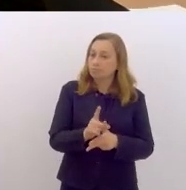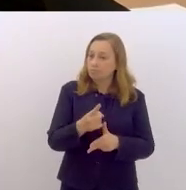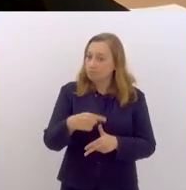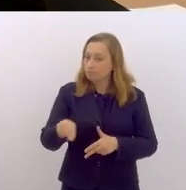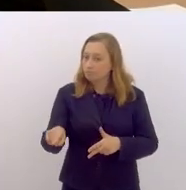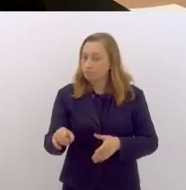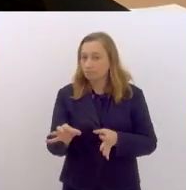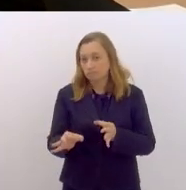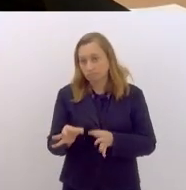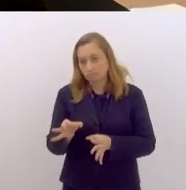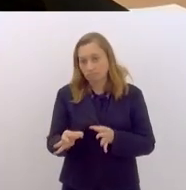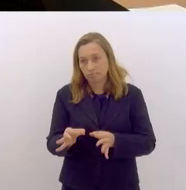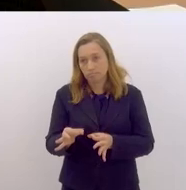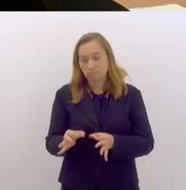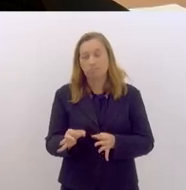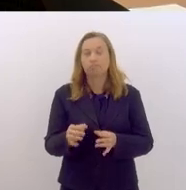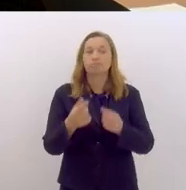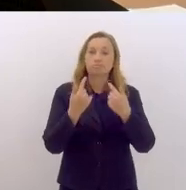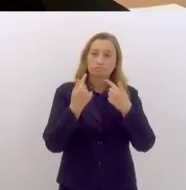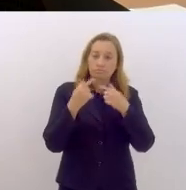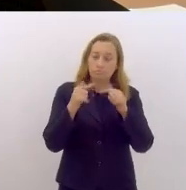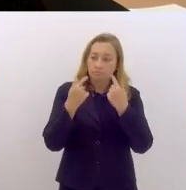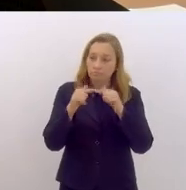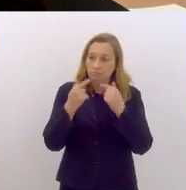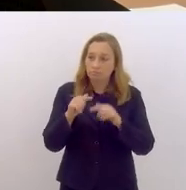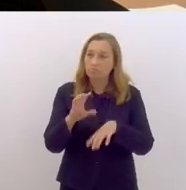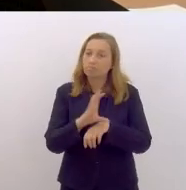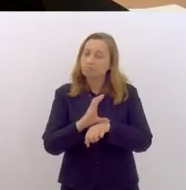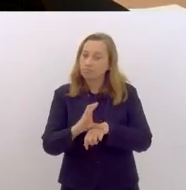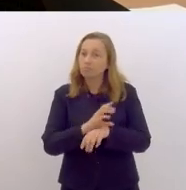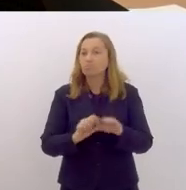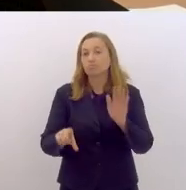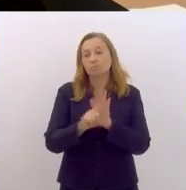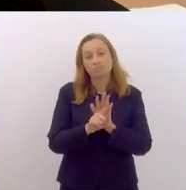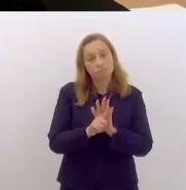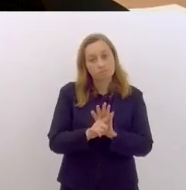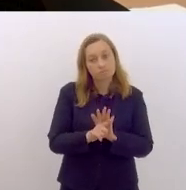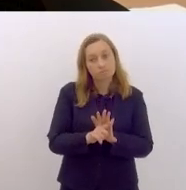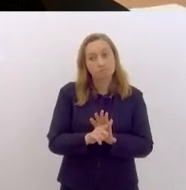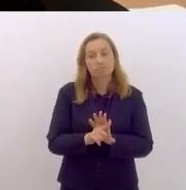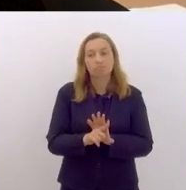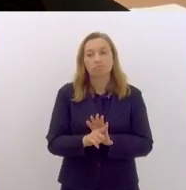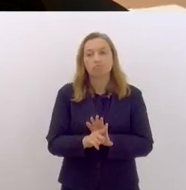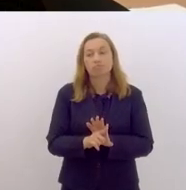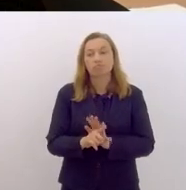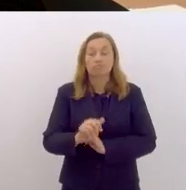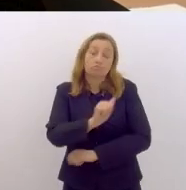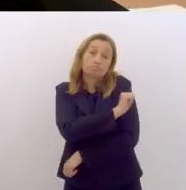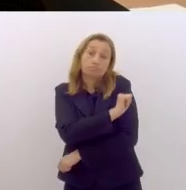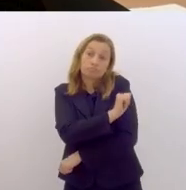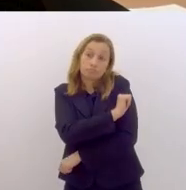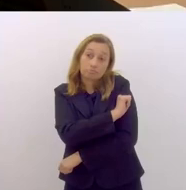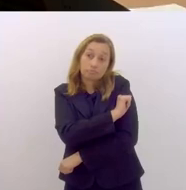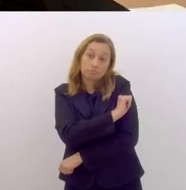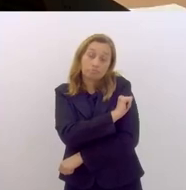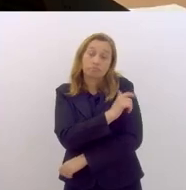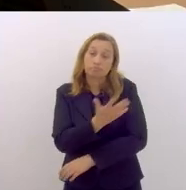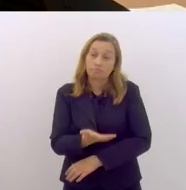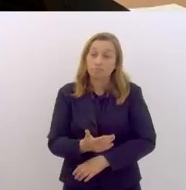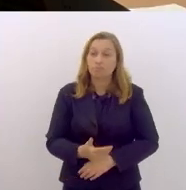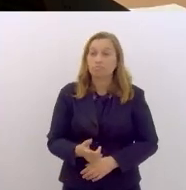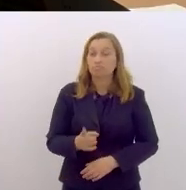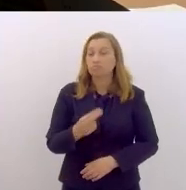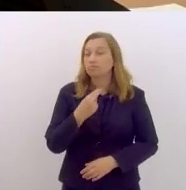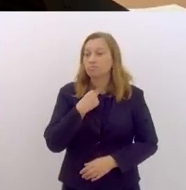judicializou para questionar a constitucionalidade da lei, alegando, inclusive, que os estudantes dos tais subsequentes